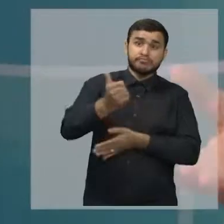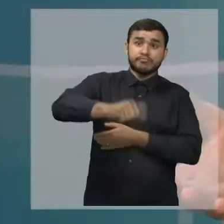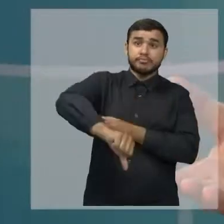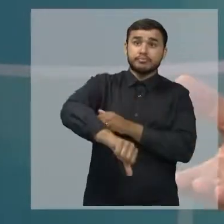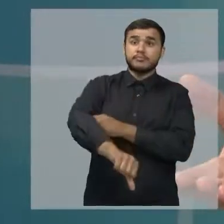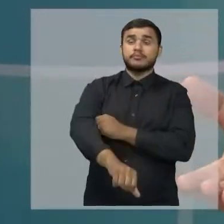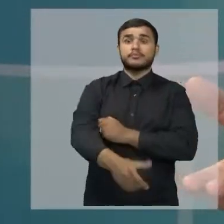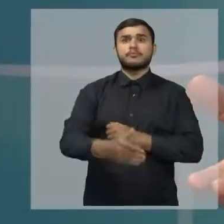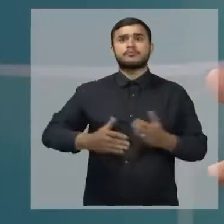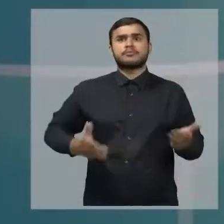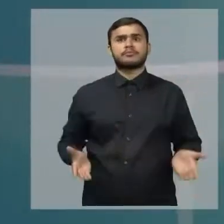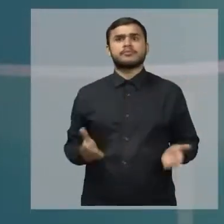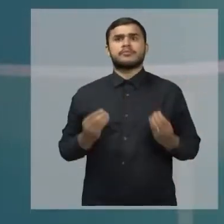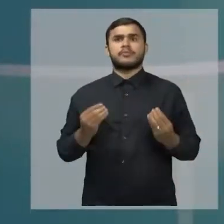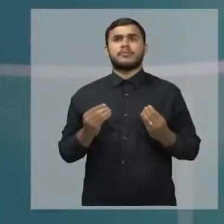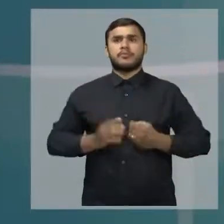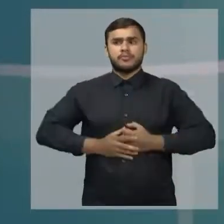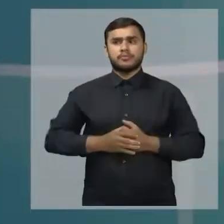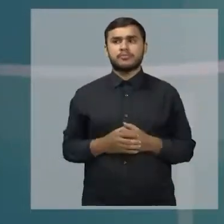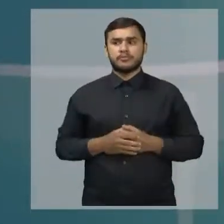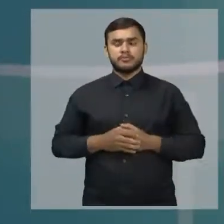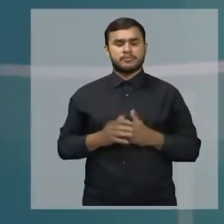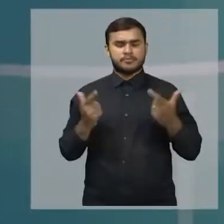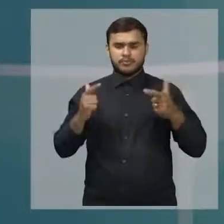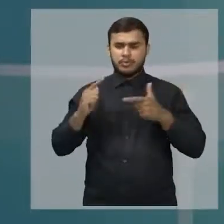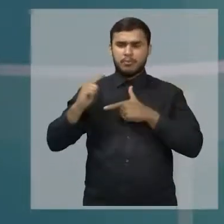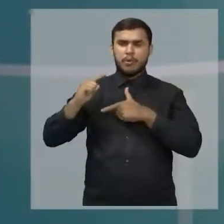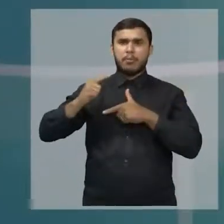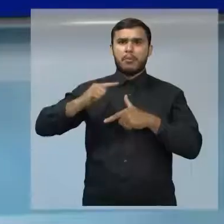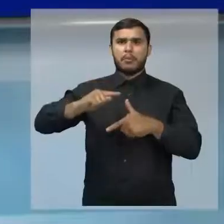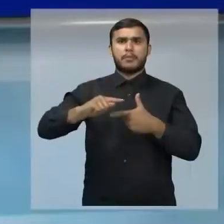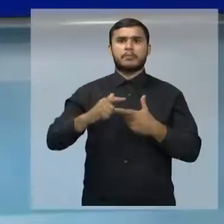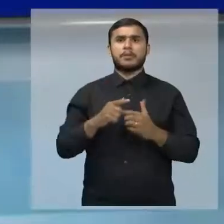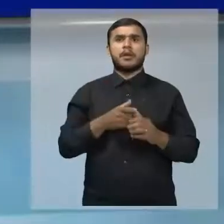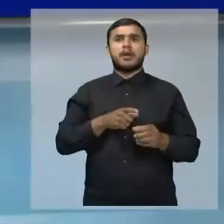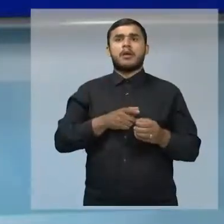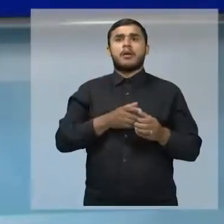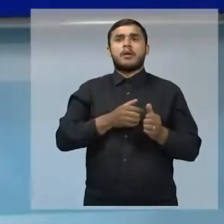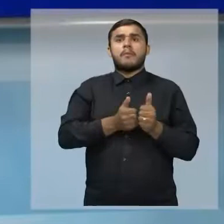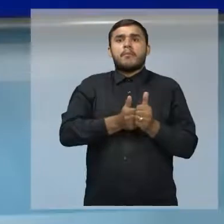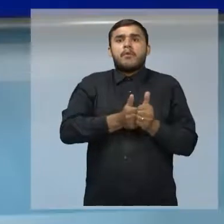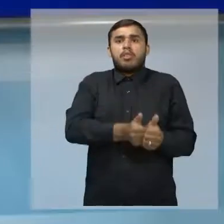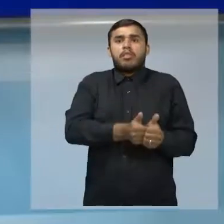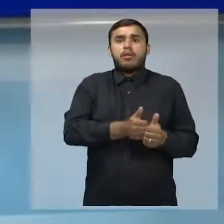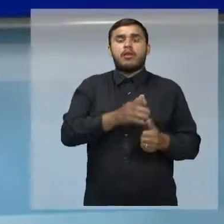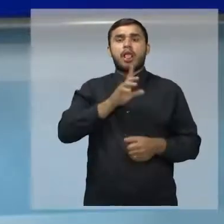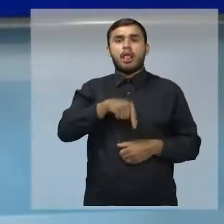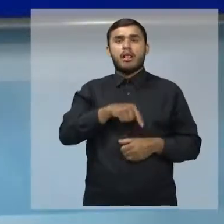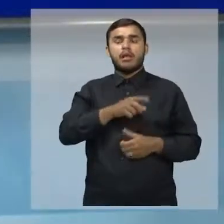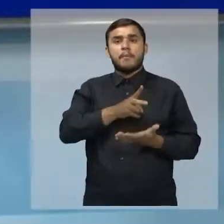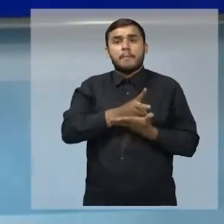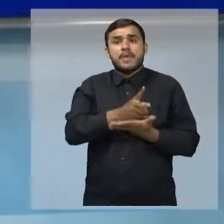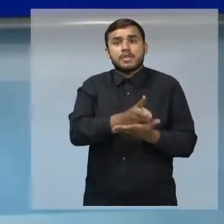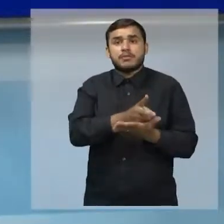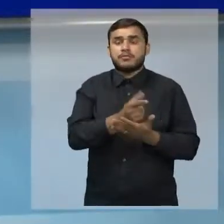é o 8º partido dele. Então ele não tem tradição alguma com partido. O PSL foi, como o Djalma